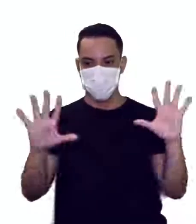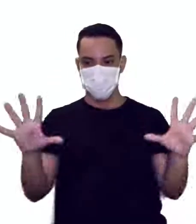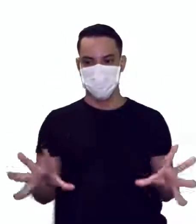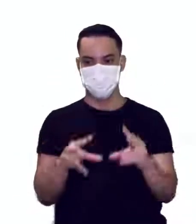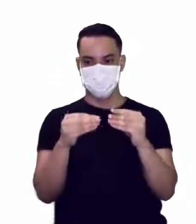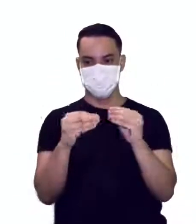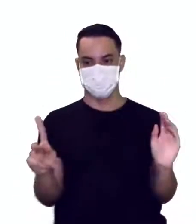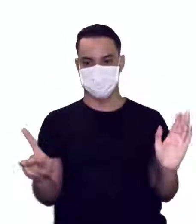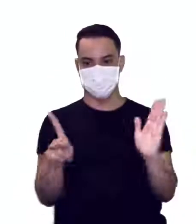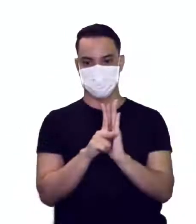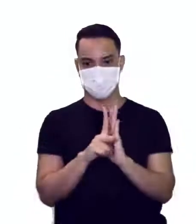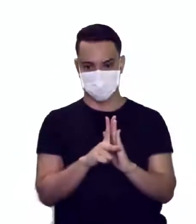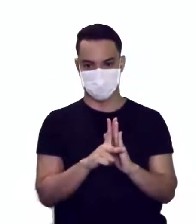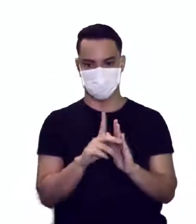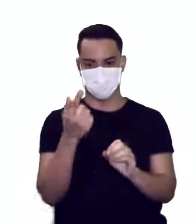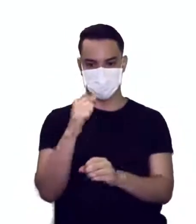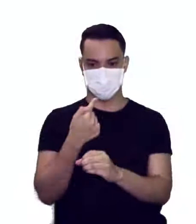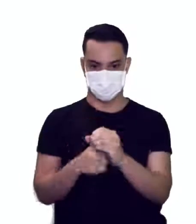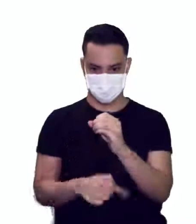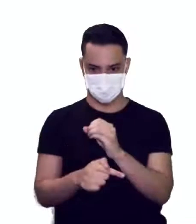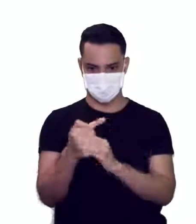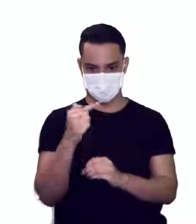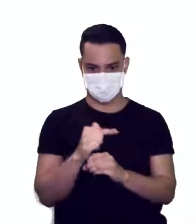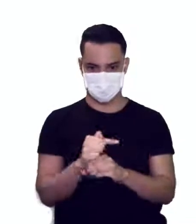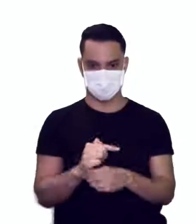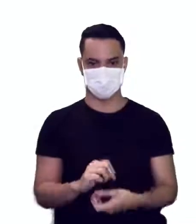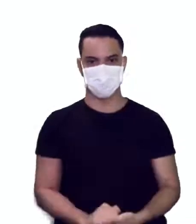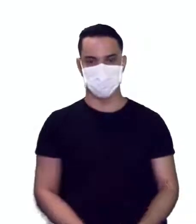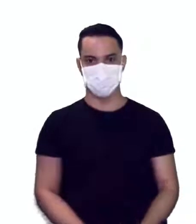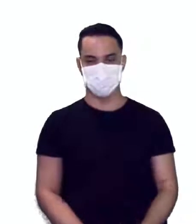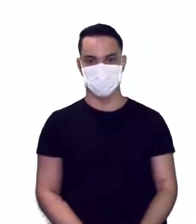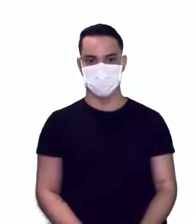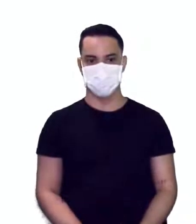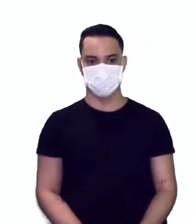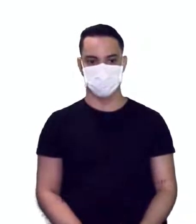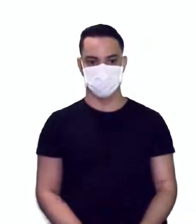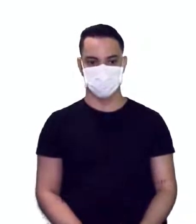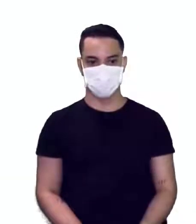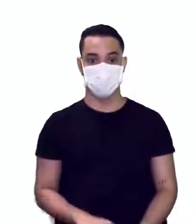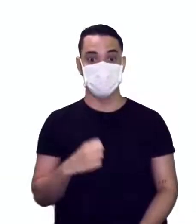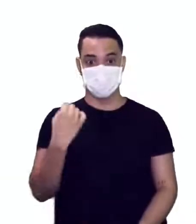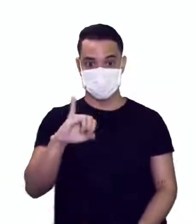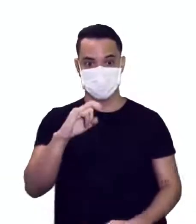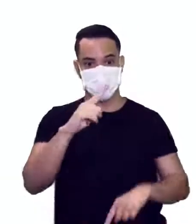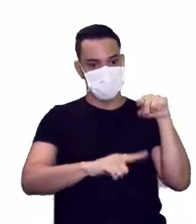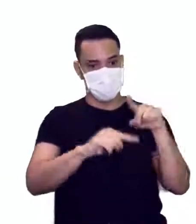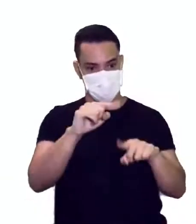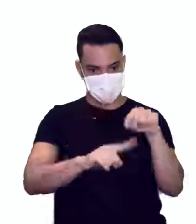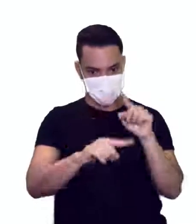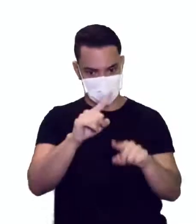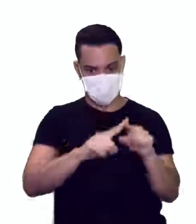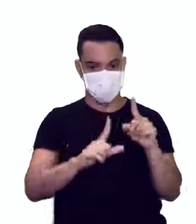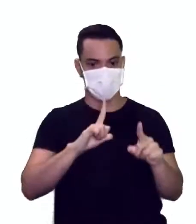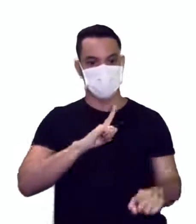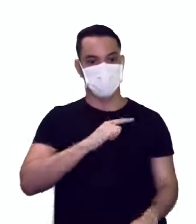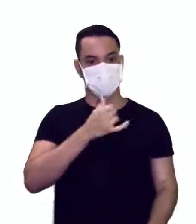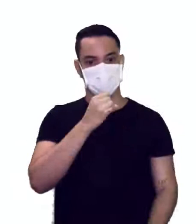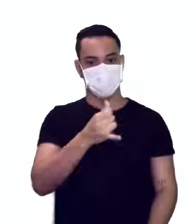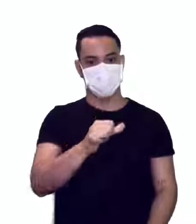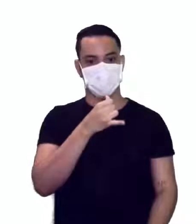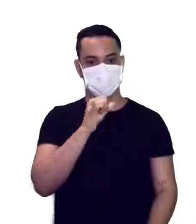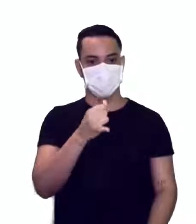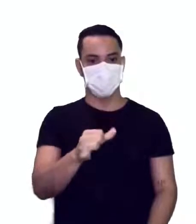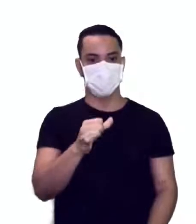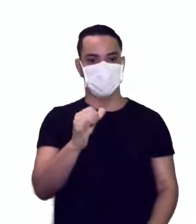constituem os nossos átomos, tá bom? Então vamos considerar o seguinte, um corpo que está eletricamente